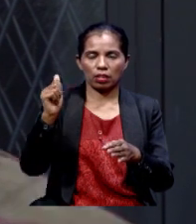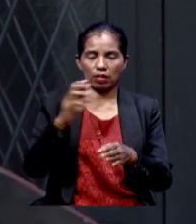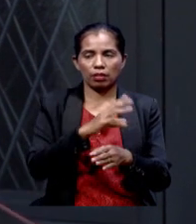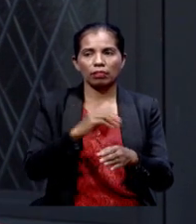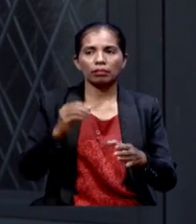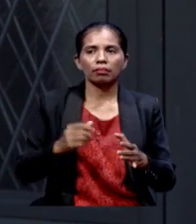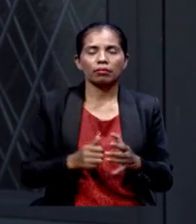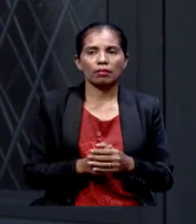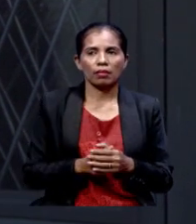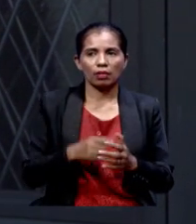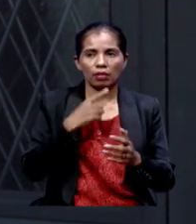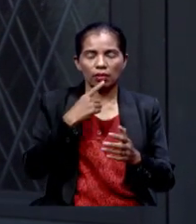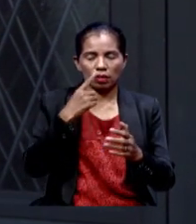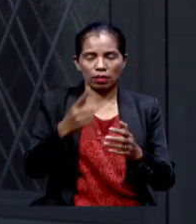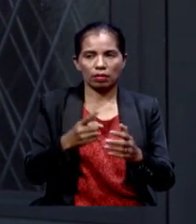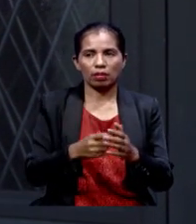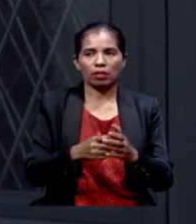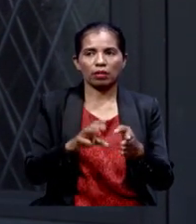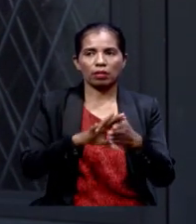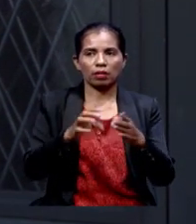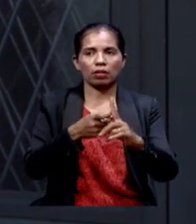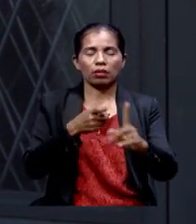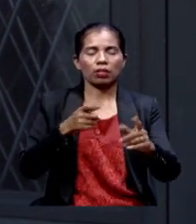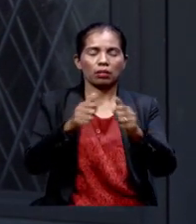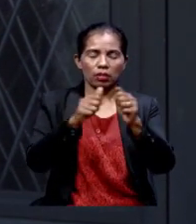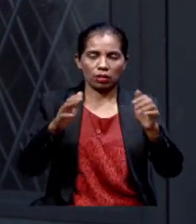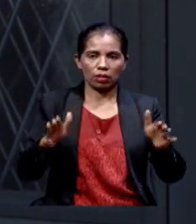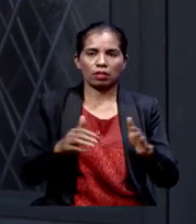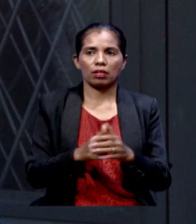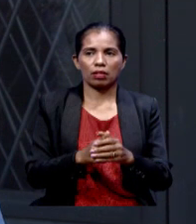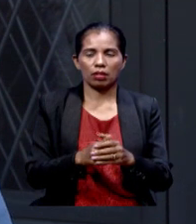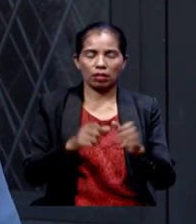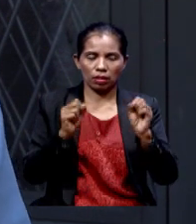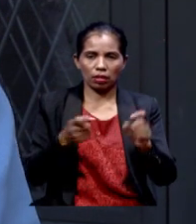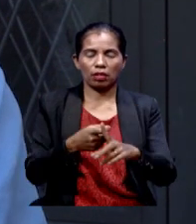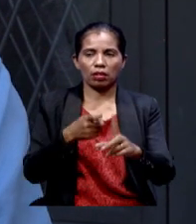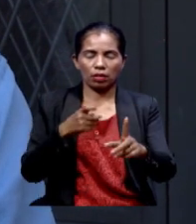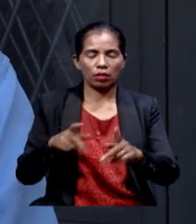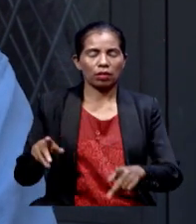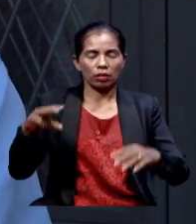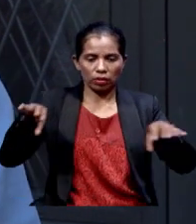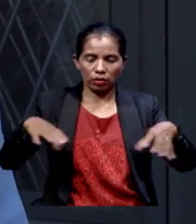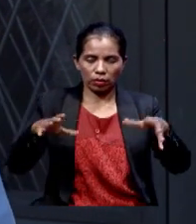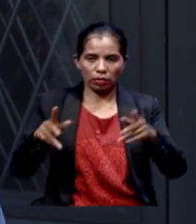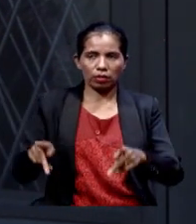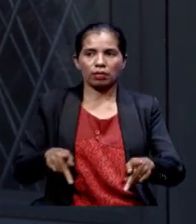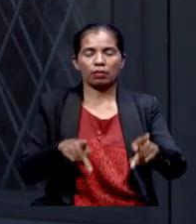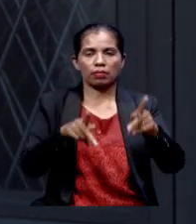função pública reseta da rua cata cargo né tem que mais administração direta tem que mais ser funcionário público é funcionário permanente